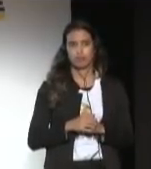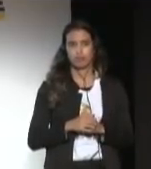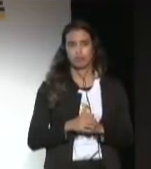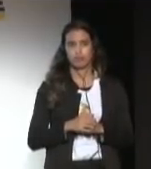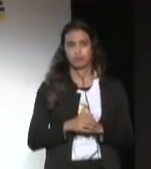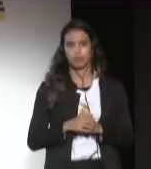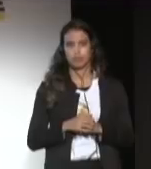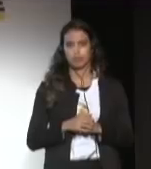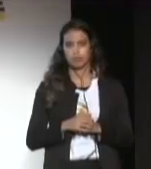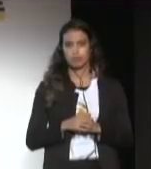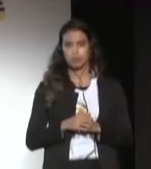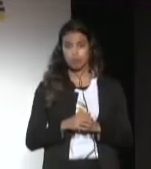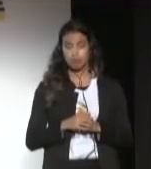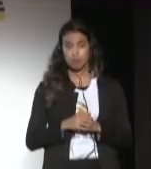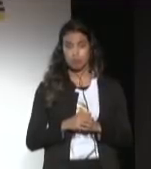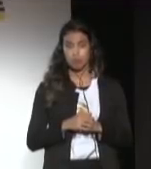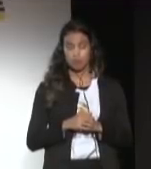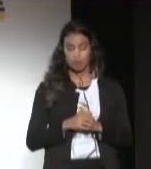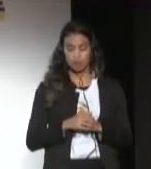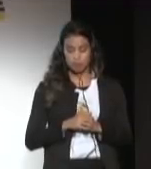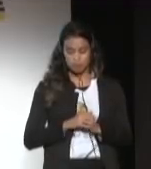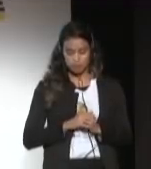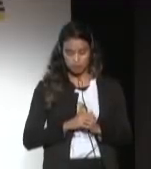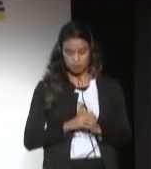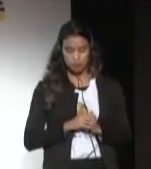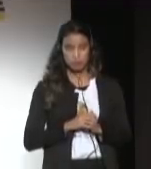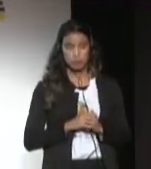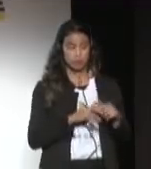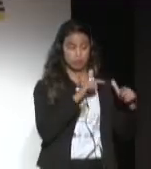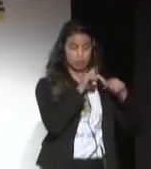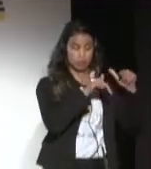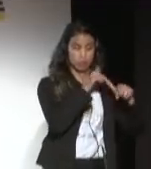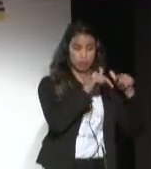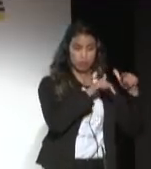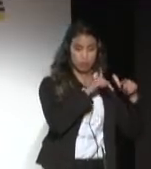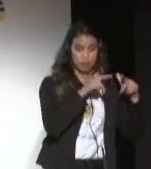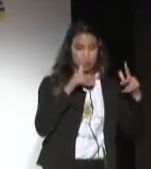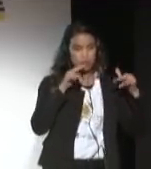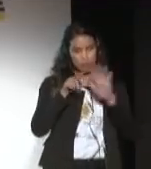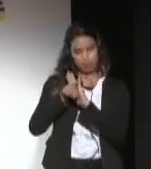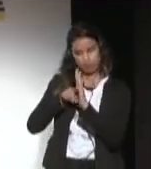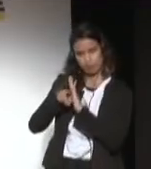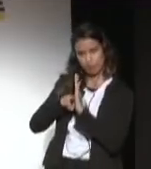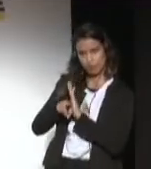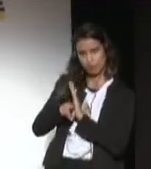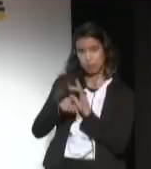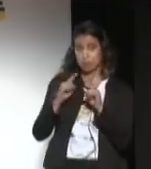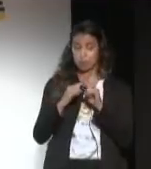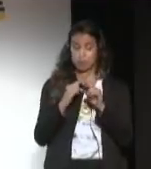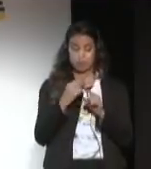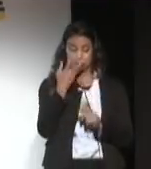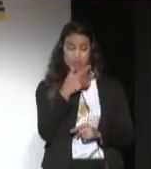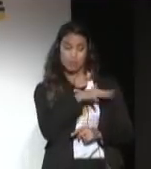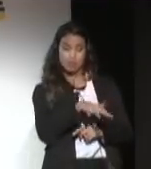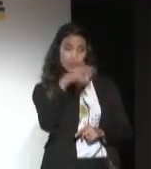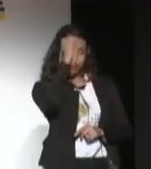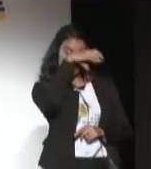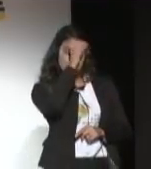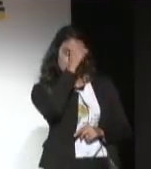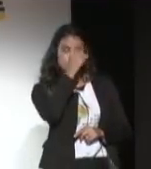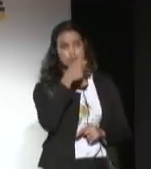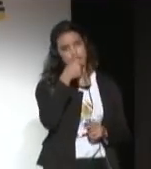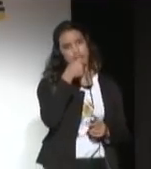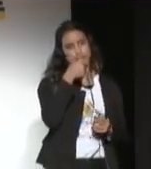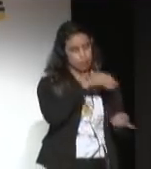E esse trabalho está entrelaçado com o trabalho clínico. Como nós sabemos, o aprendizado das crianças precisa ser